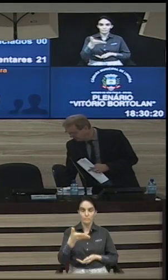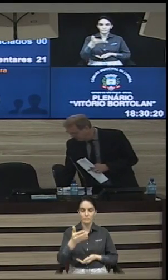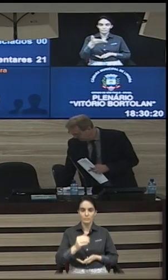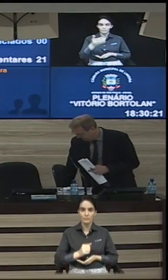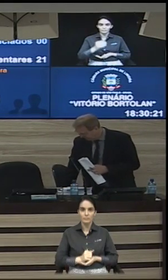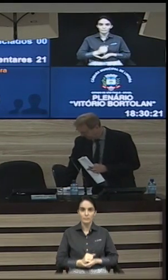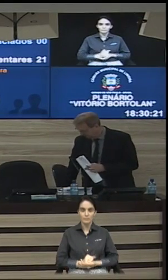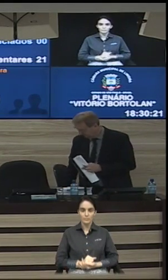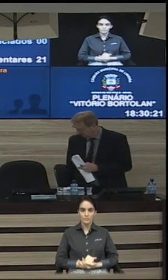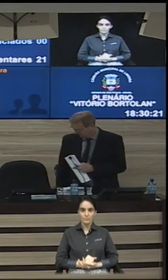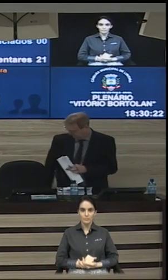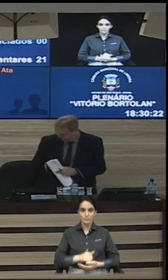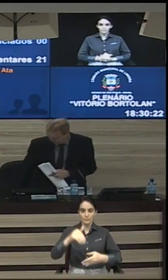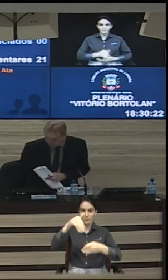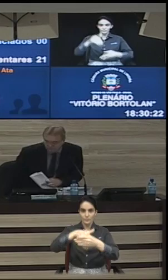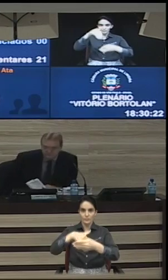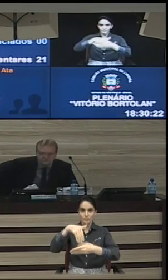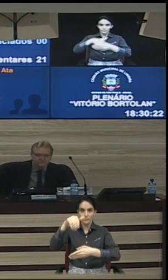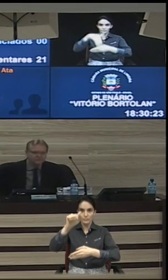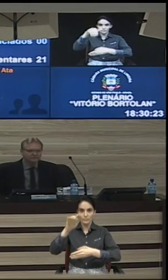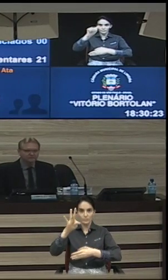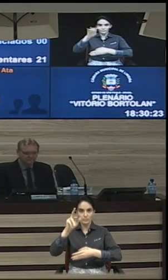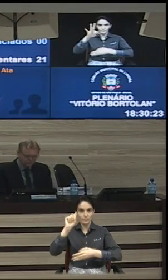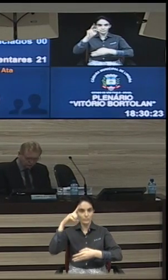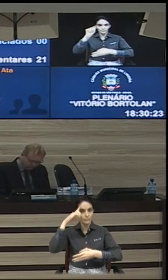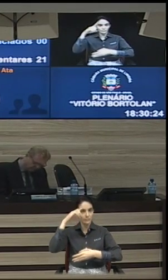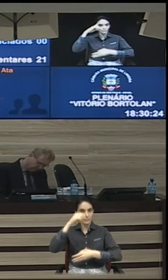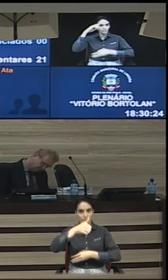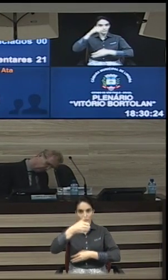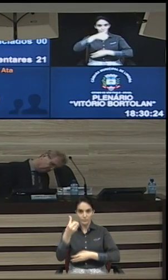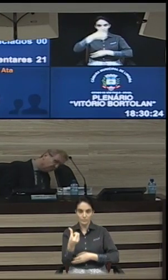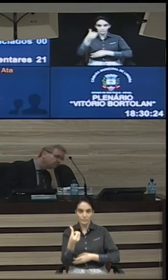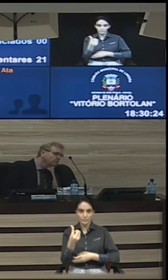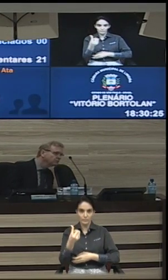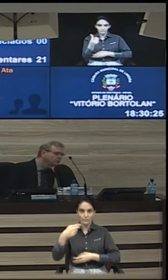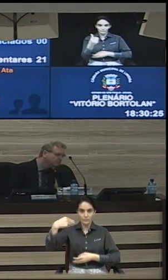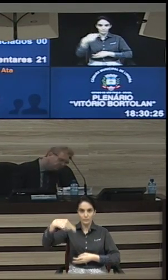colocamos em votação a ata do dia